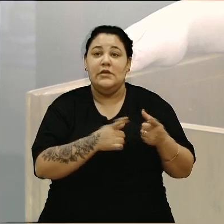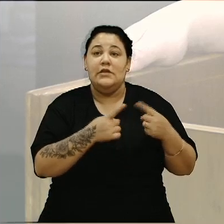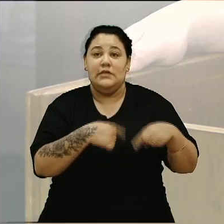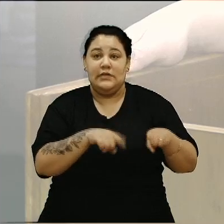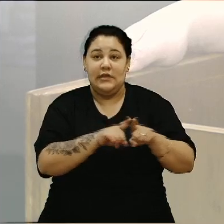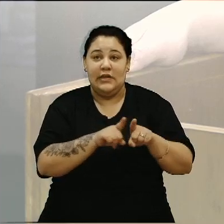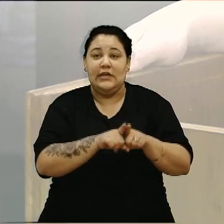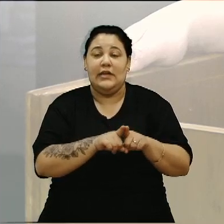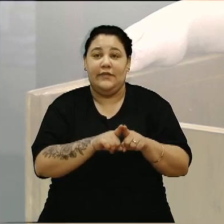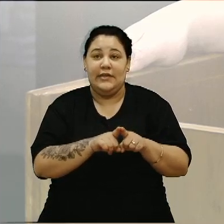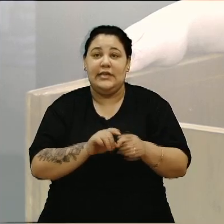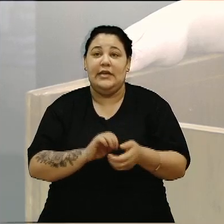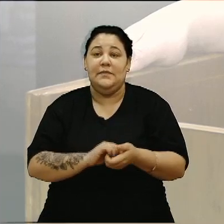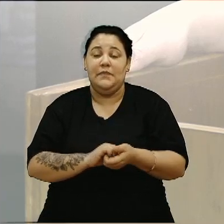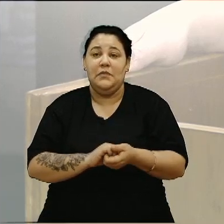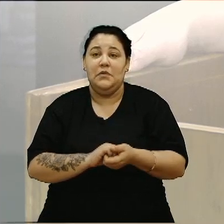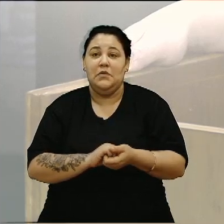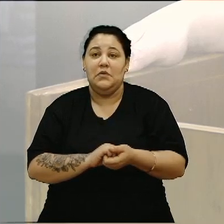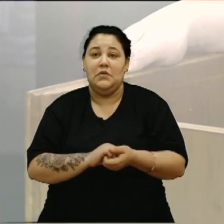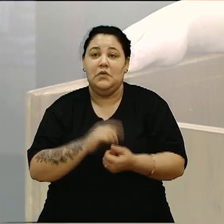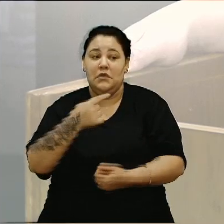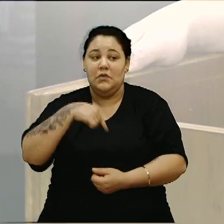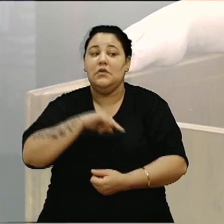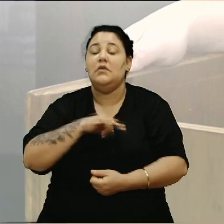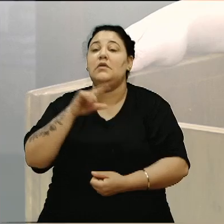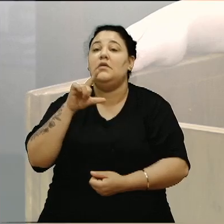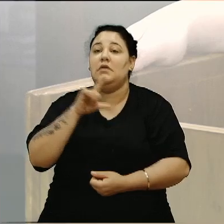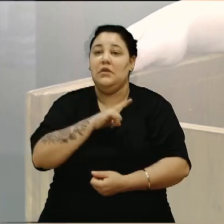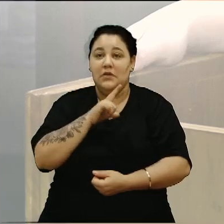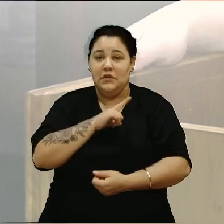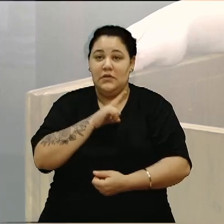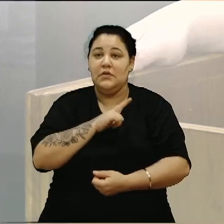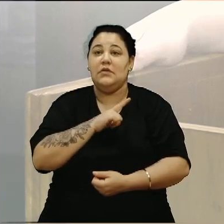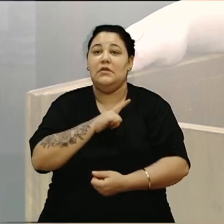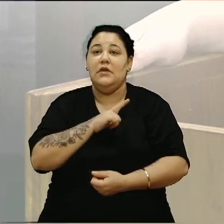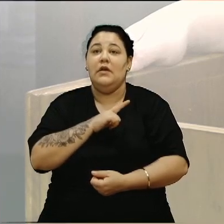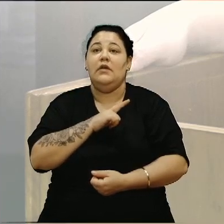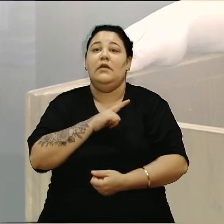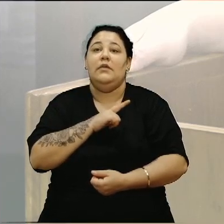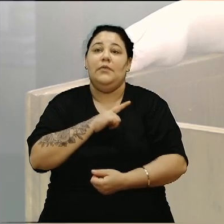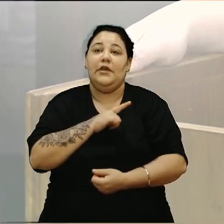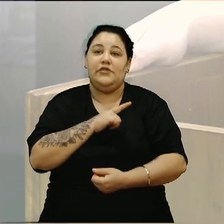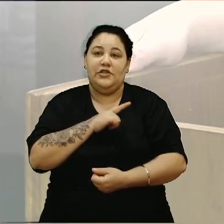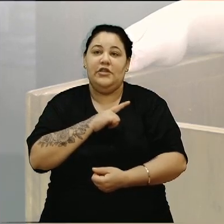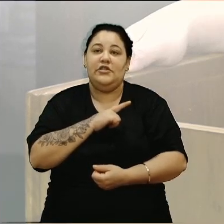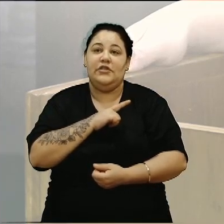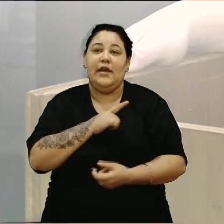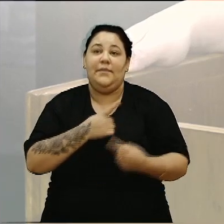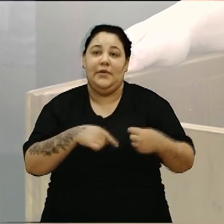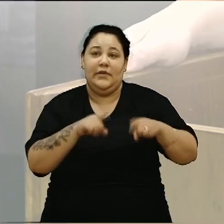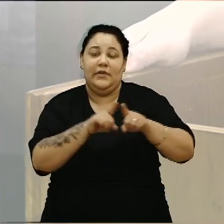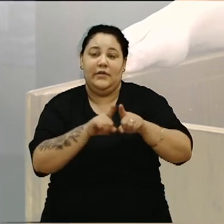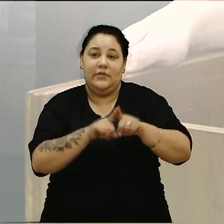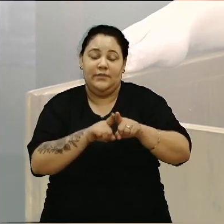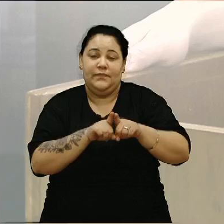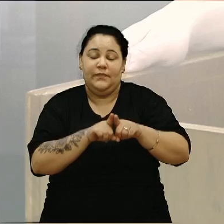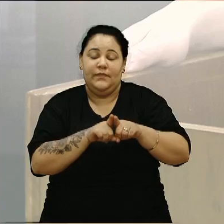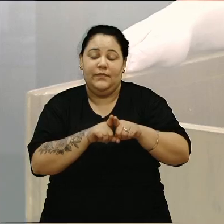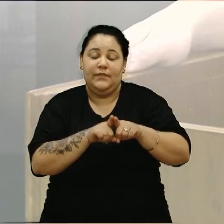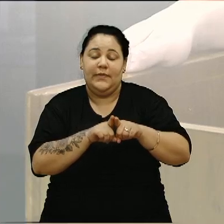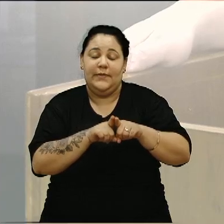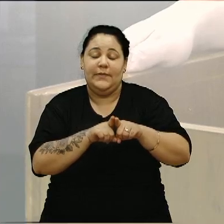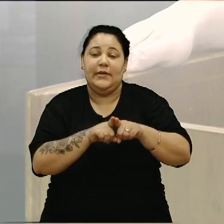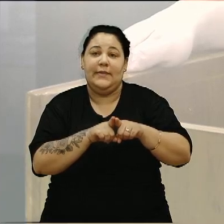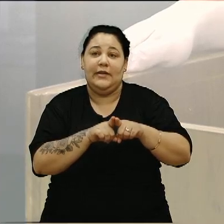acompanhou, tá? Nós tivemos o quê? As comportas abertas depois que ela já estava praticamente transbordando. E isso